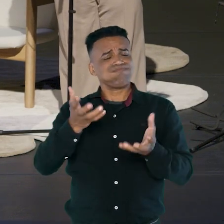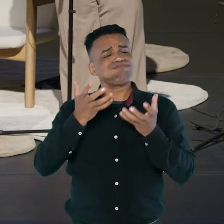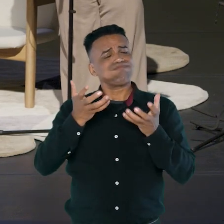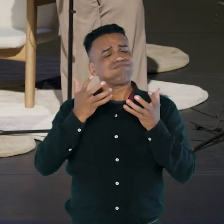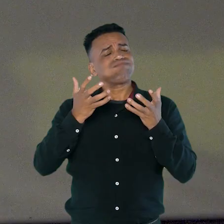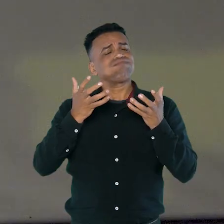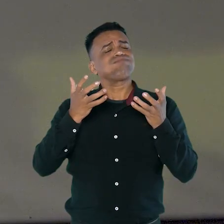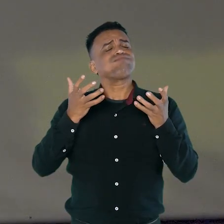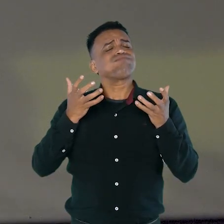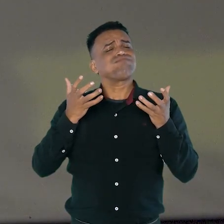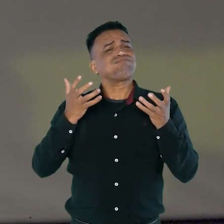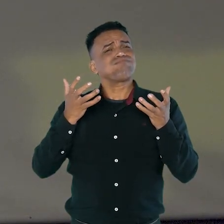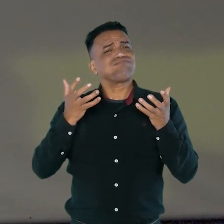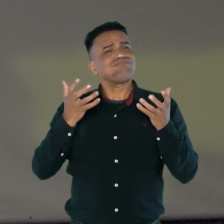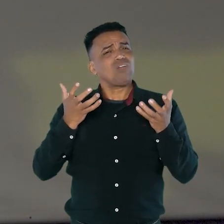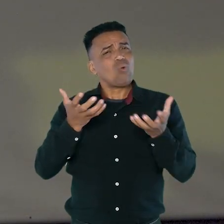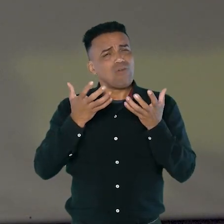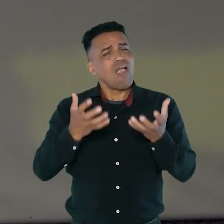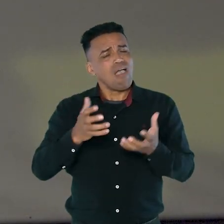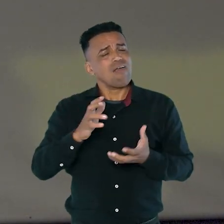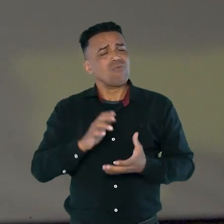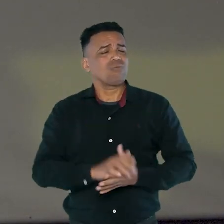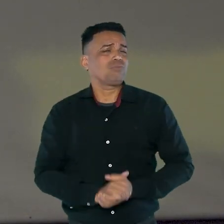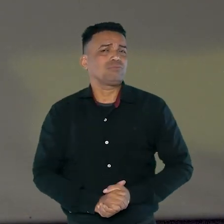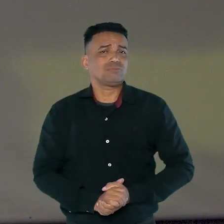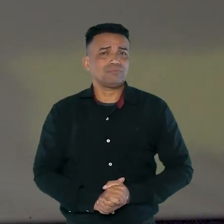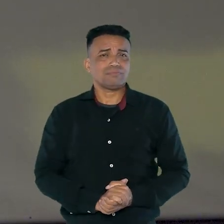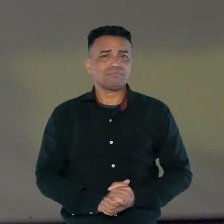ver Angola,